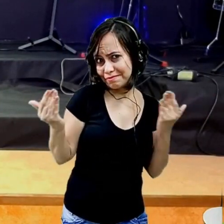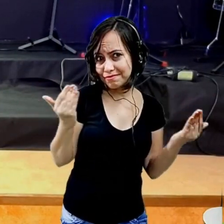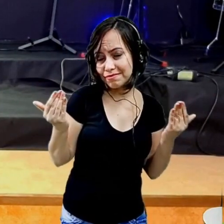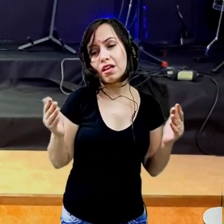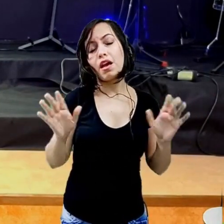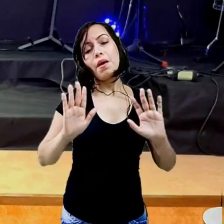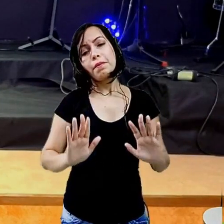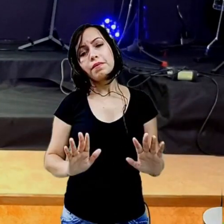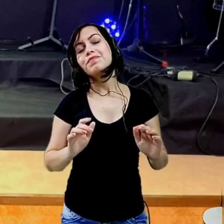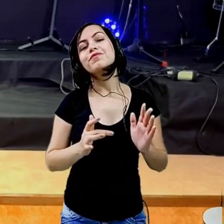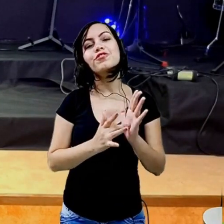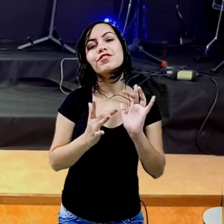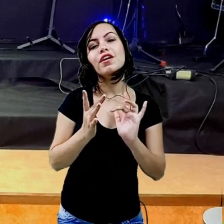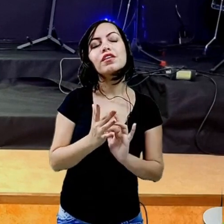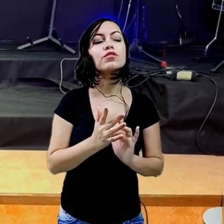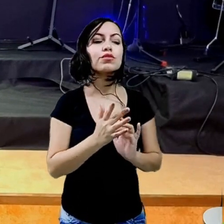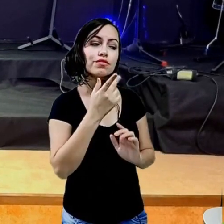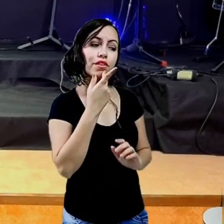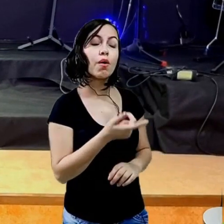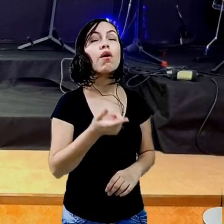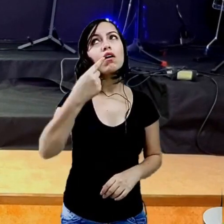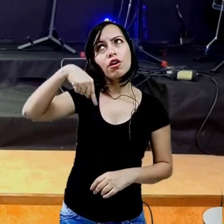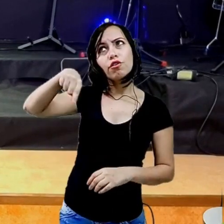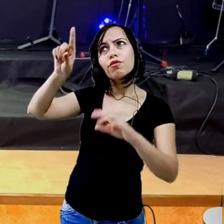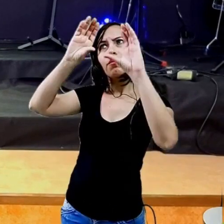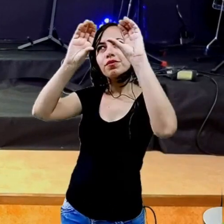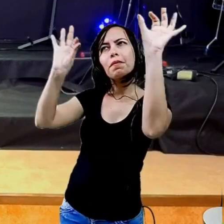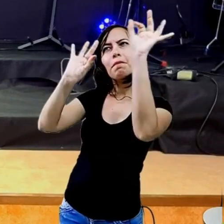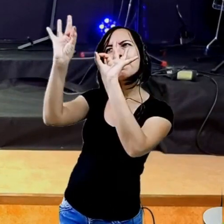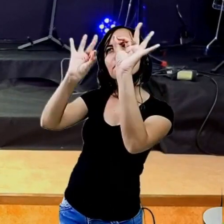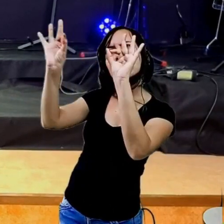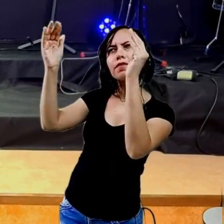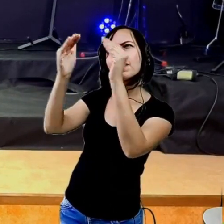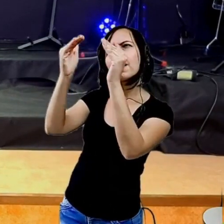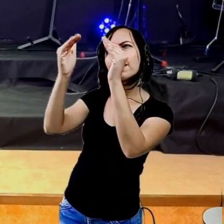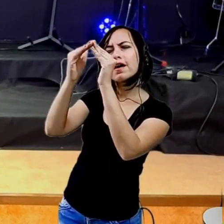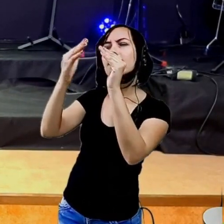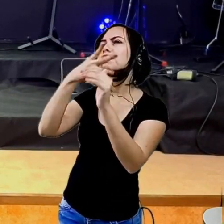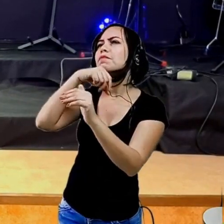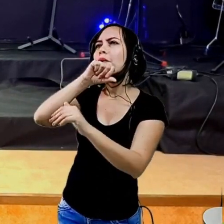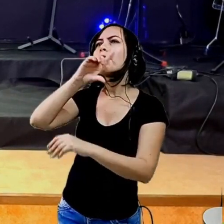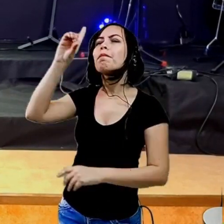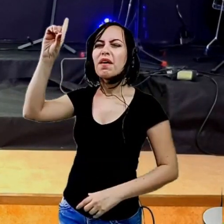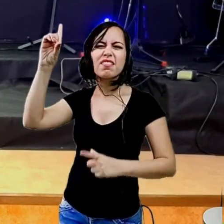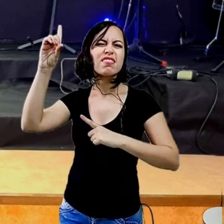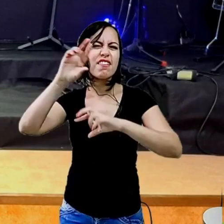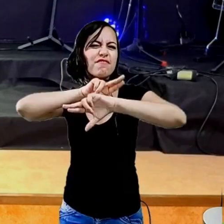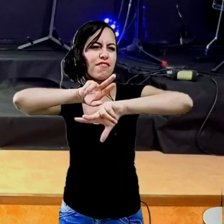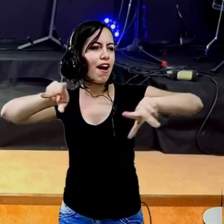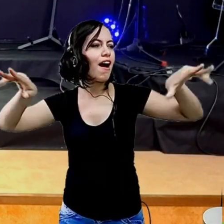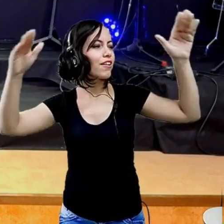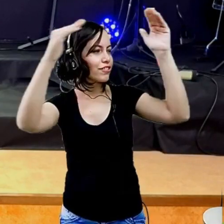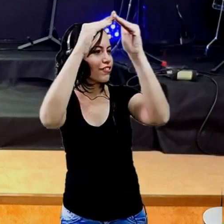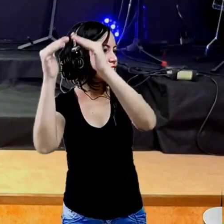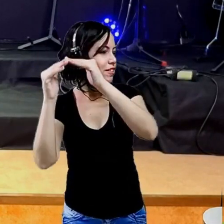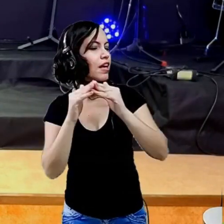E Jesus disse: eu vou preparar um lugar. Na casa do meu Pai há muita morada. Tem um lugar